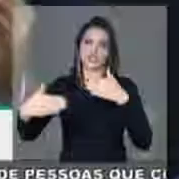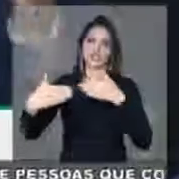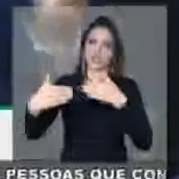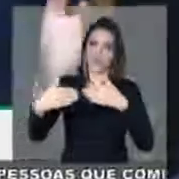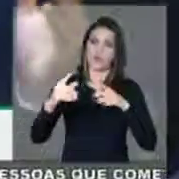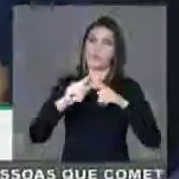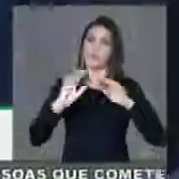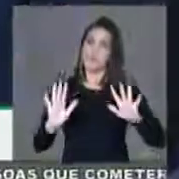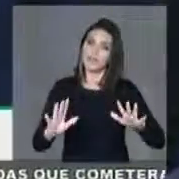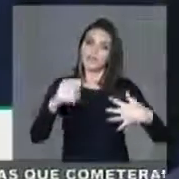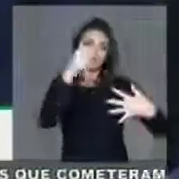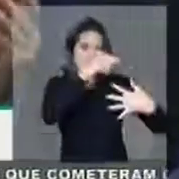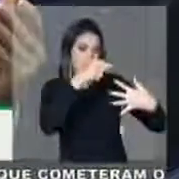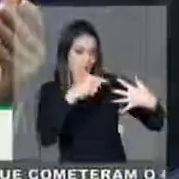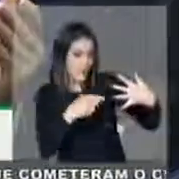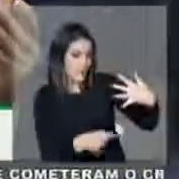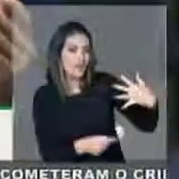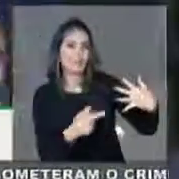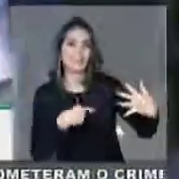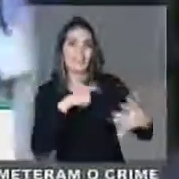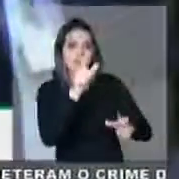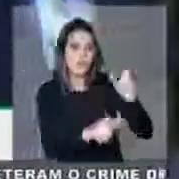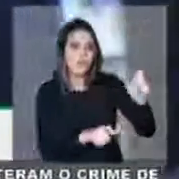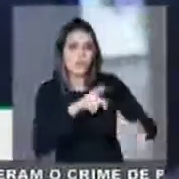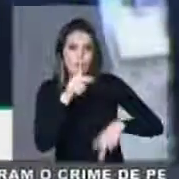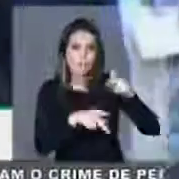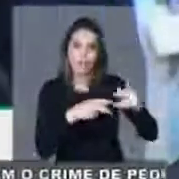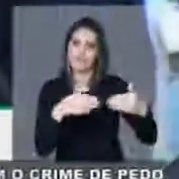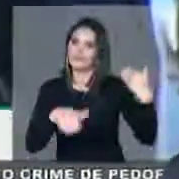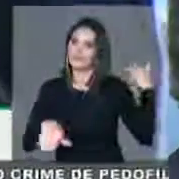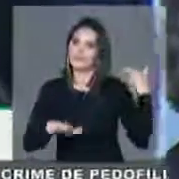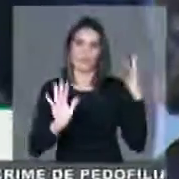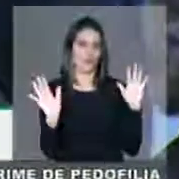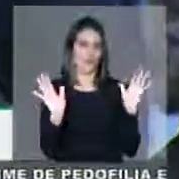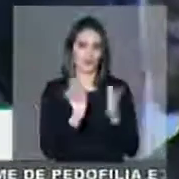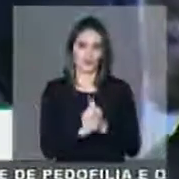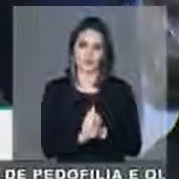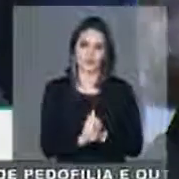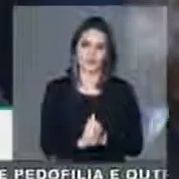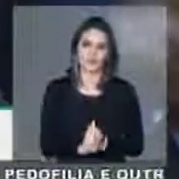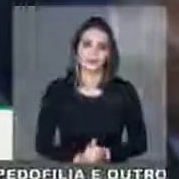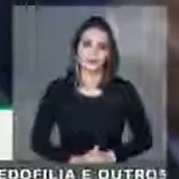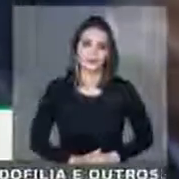concordamos, mas nos pontos que envolve o cidadão comum eu tenho uma posição diferenciada, portanto...